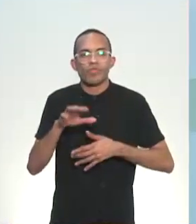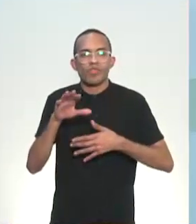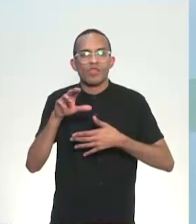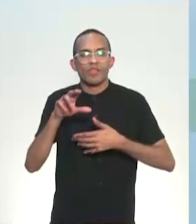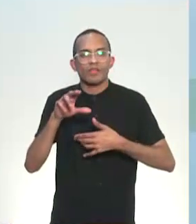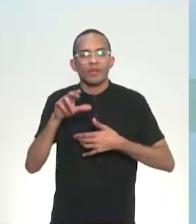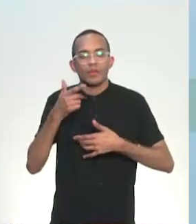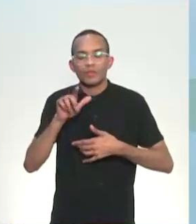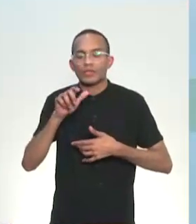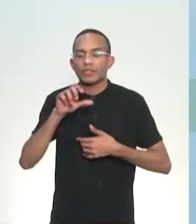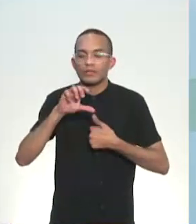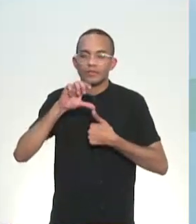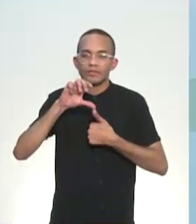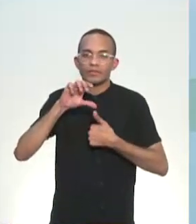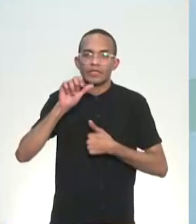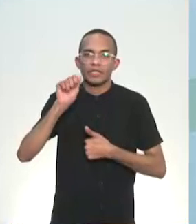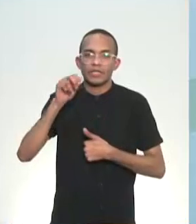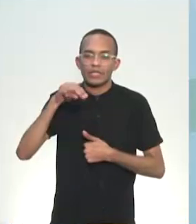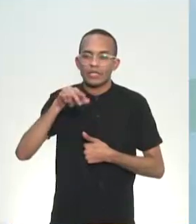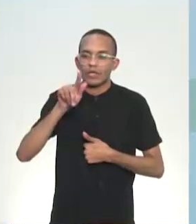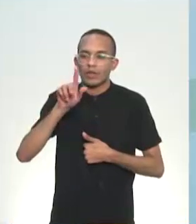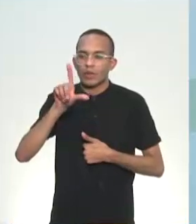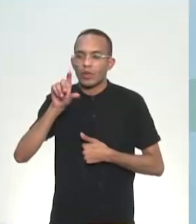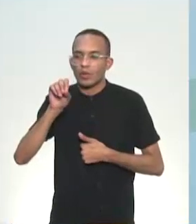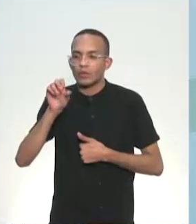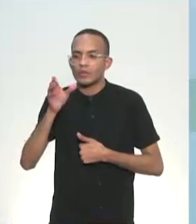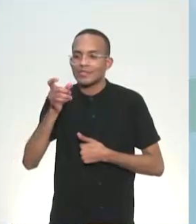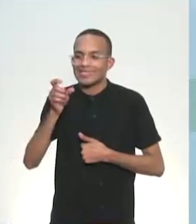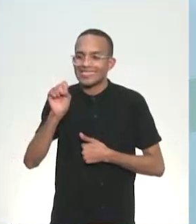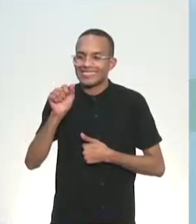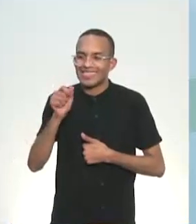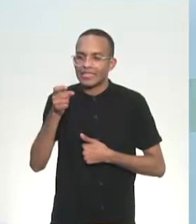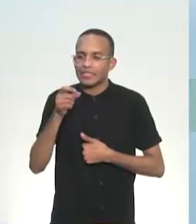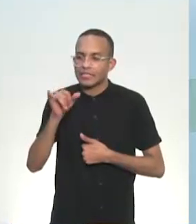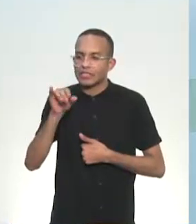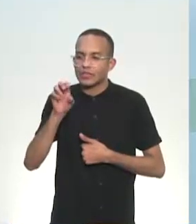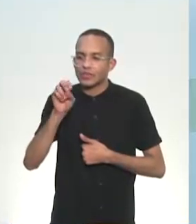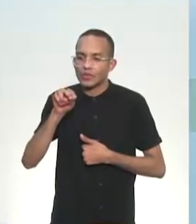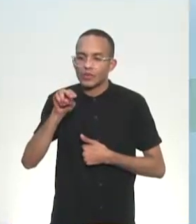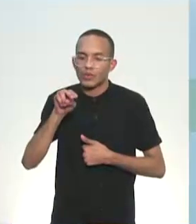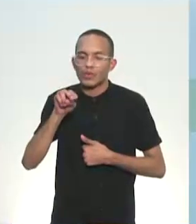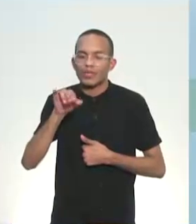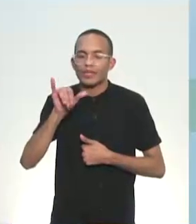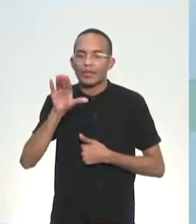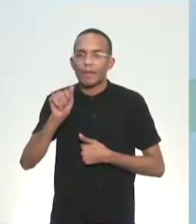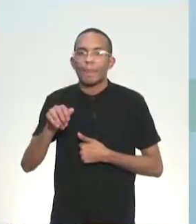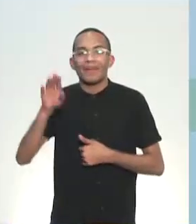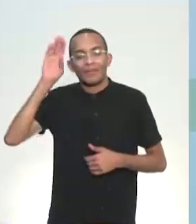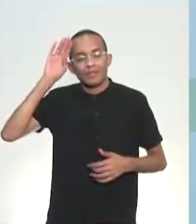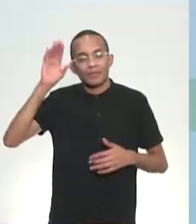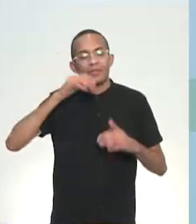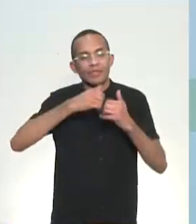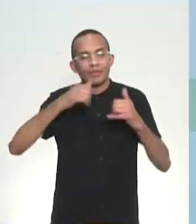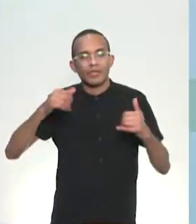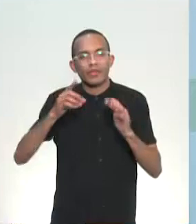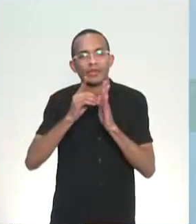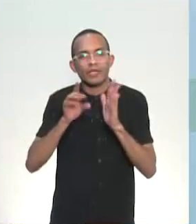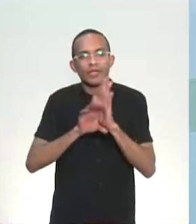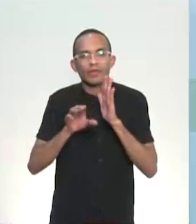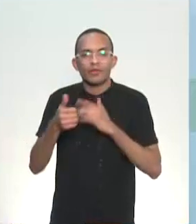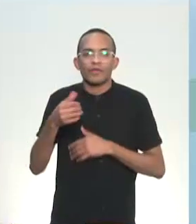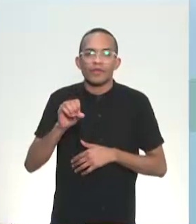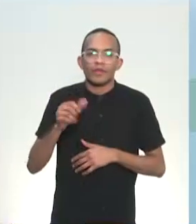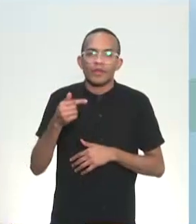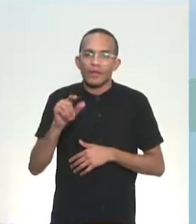América anglo-saxônica, até por uma questão econômica. Então, os países da América Latina, isso principalmente na década de